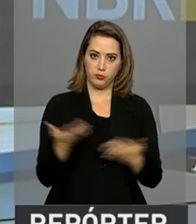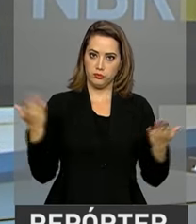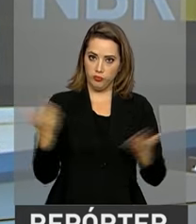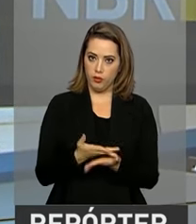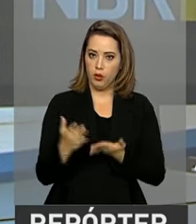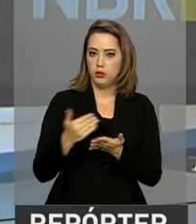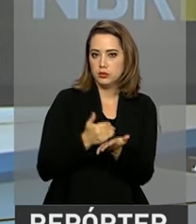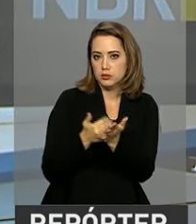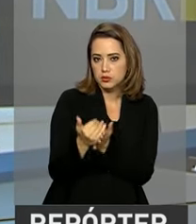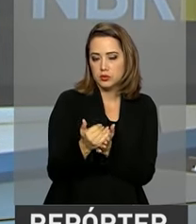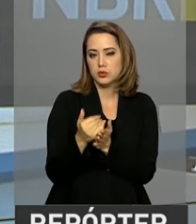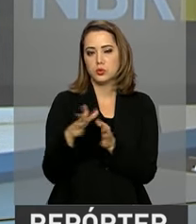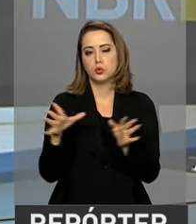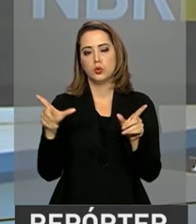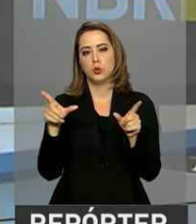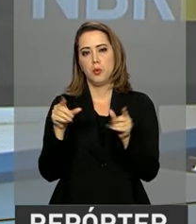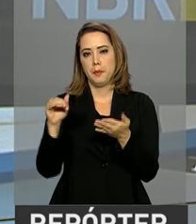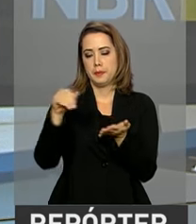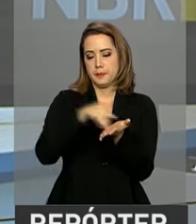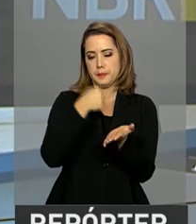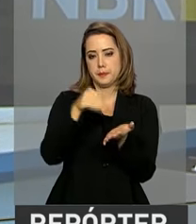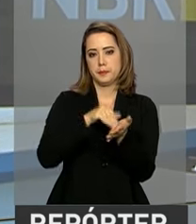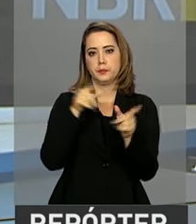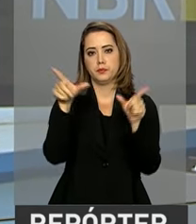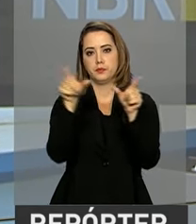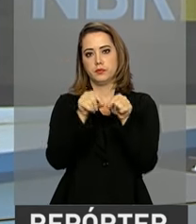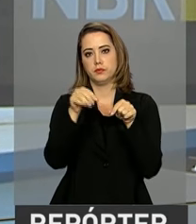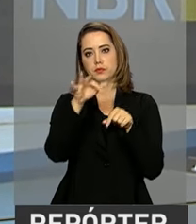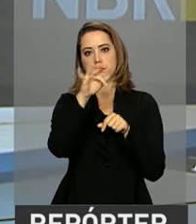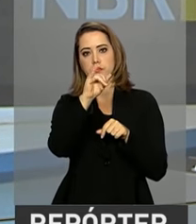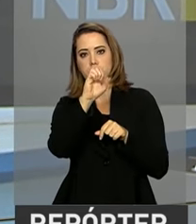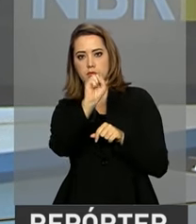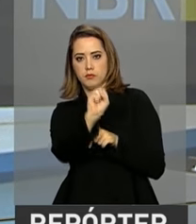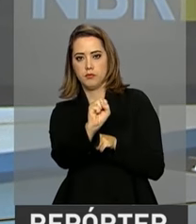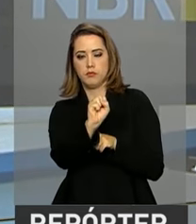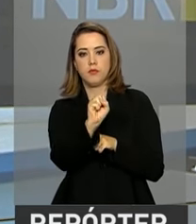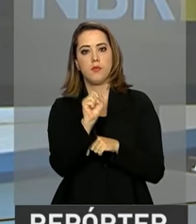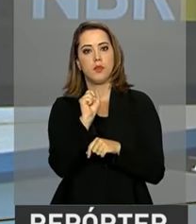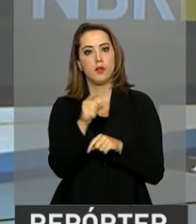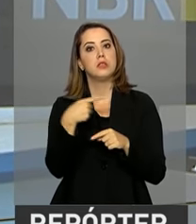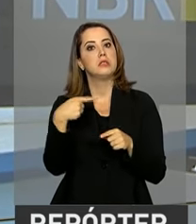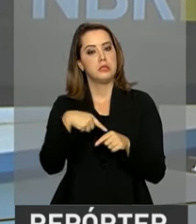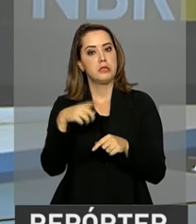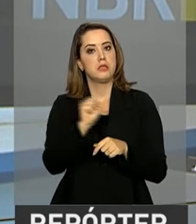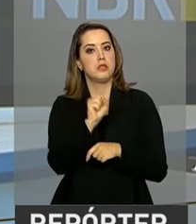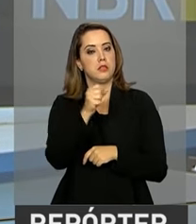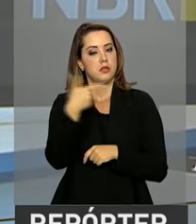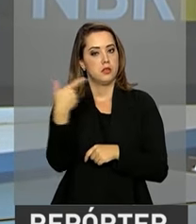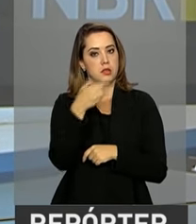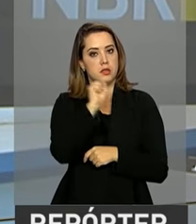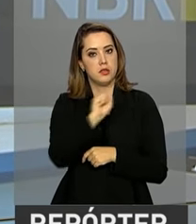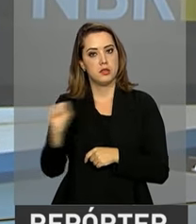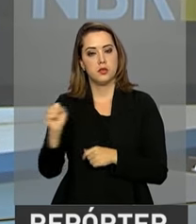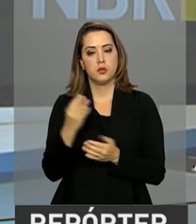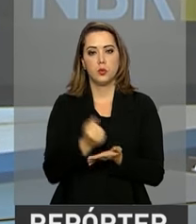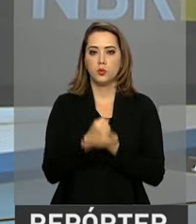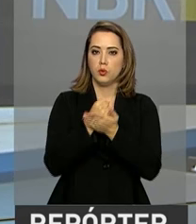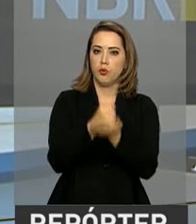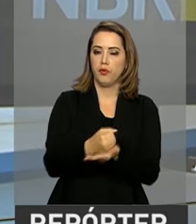as inscrições do Fundo de financiamento estudantil o fi neste segundo semestre serão oferecidos